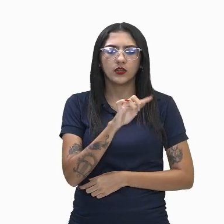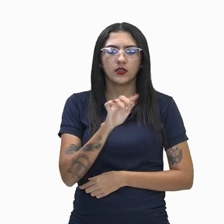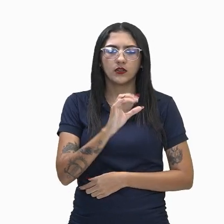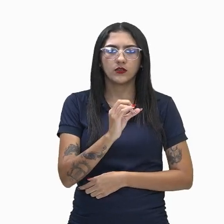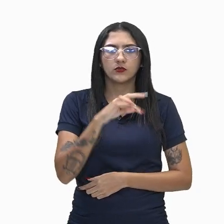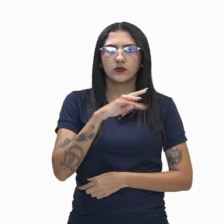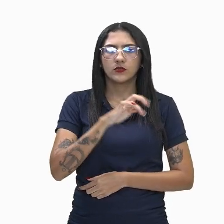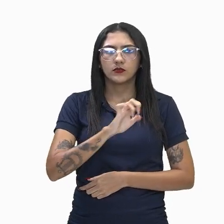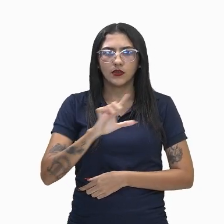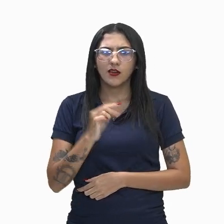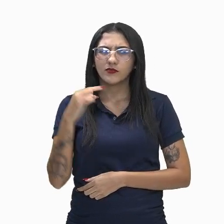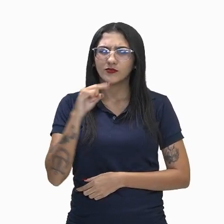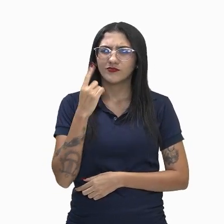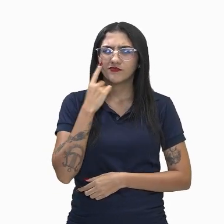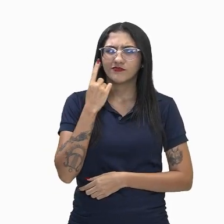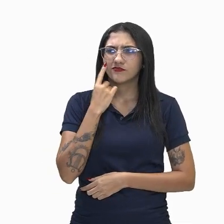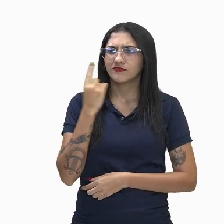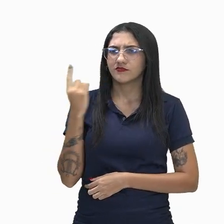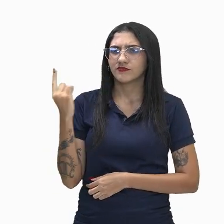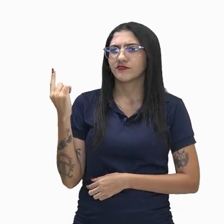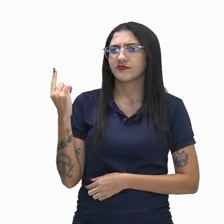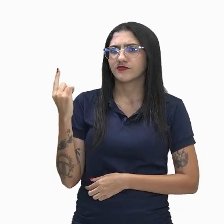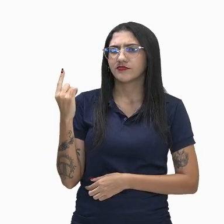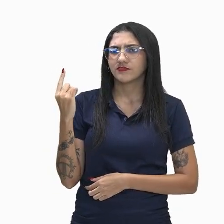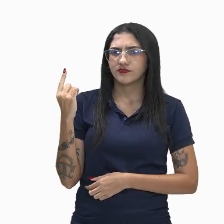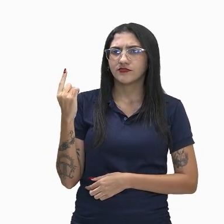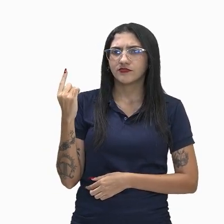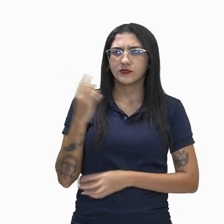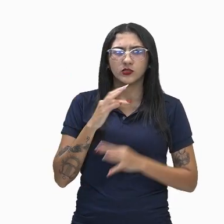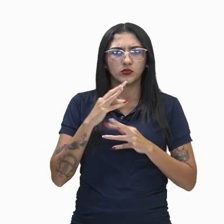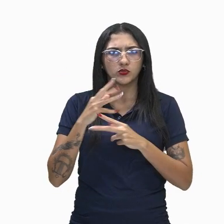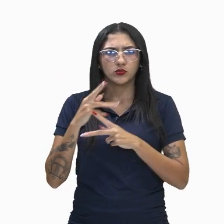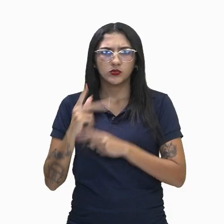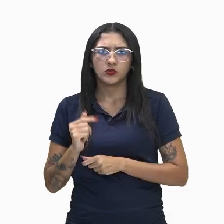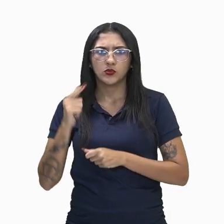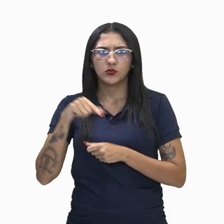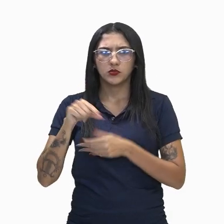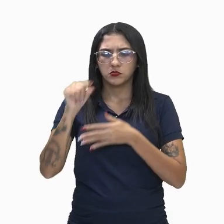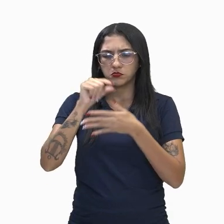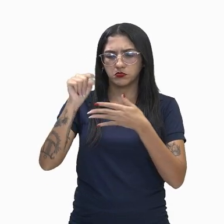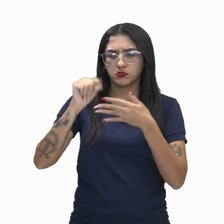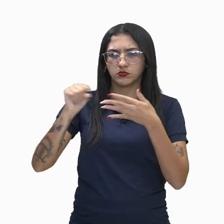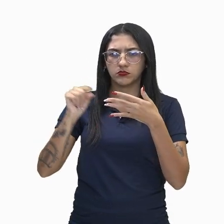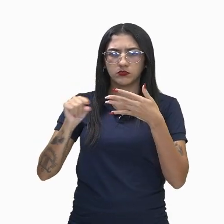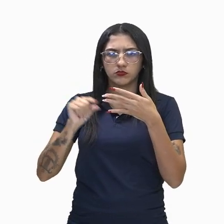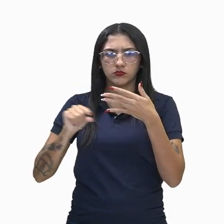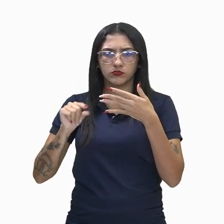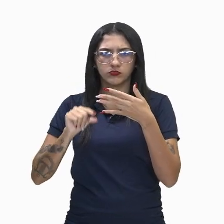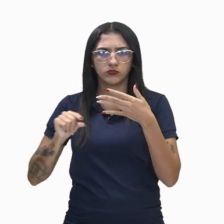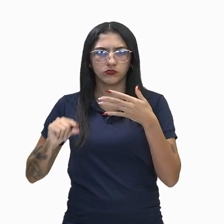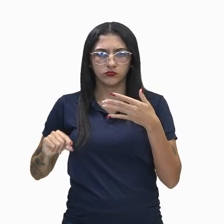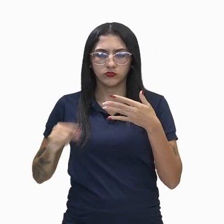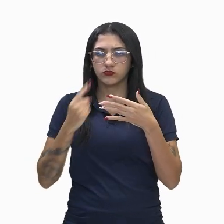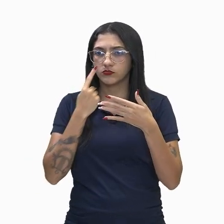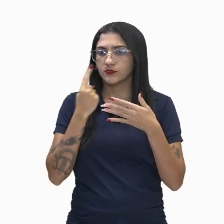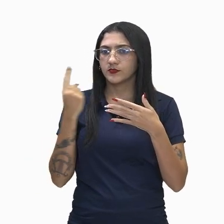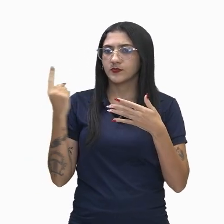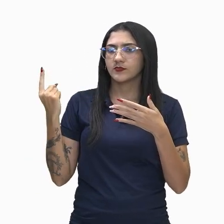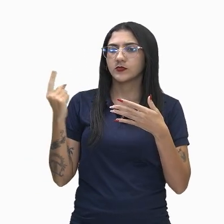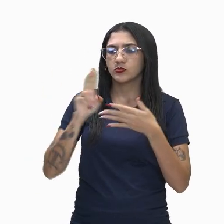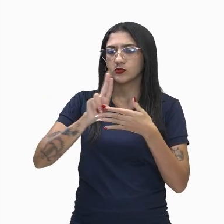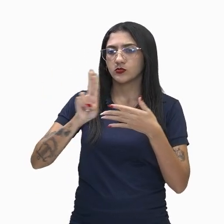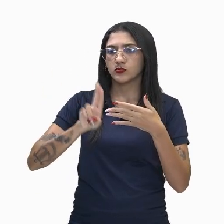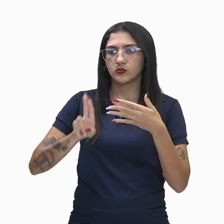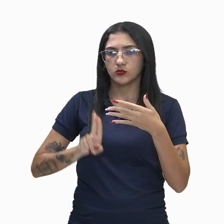Equador, Trópico de Câncer, Trópico de Capricórnio e os 2 círculos polar, né? O Antártico e o Ártico. Então,